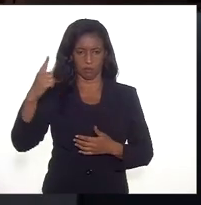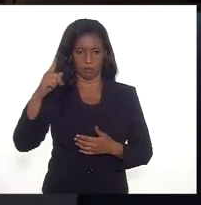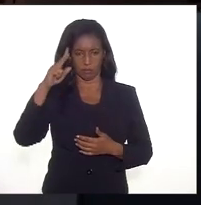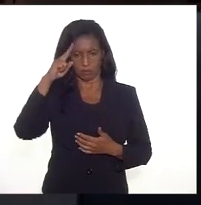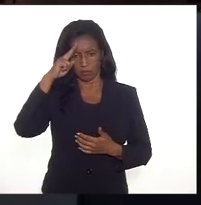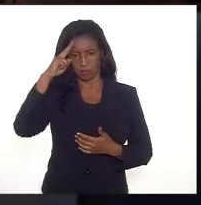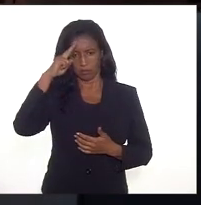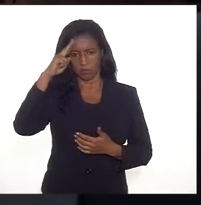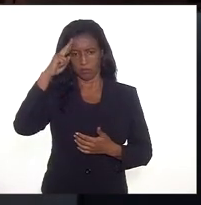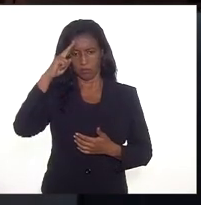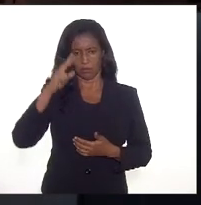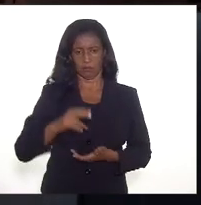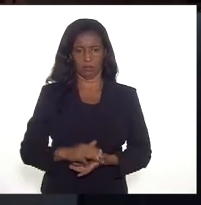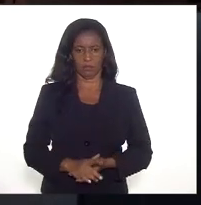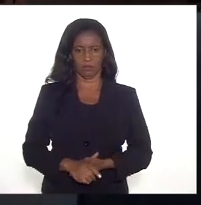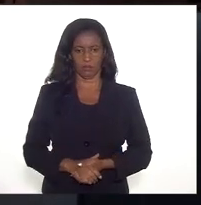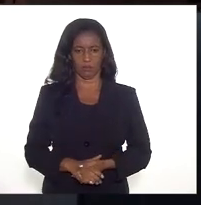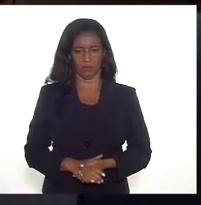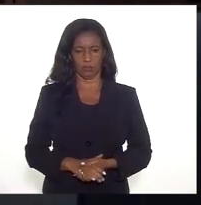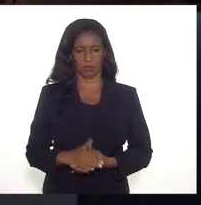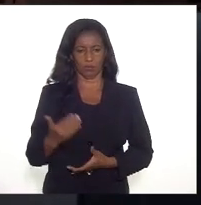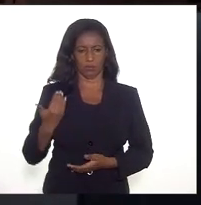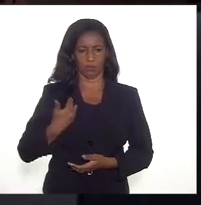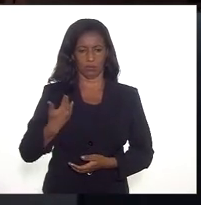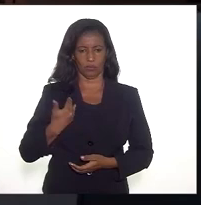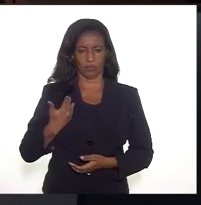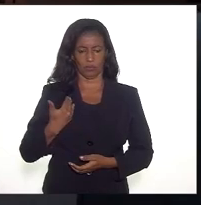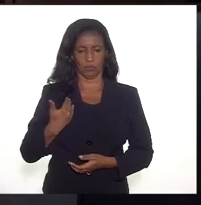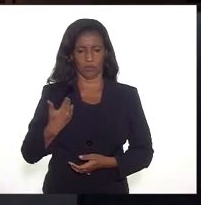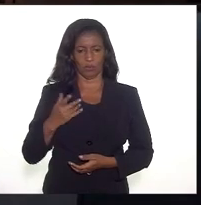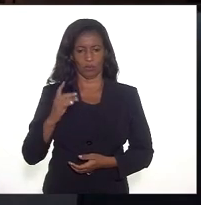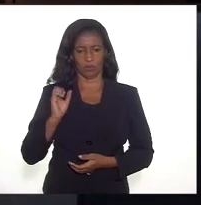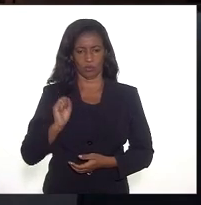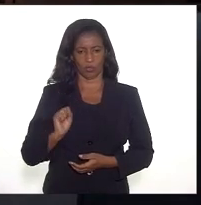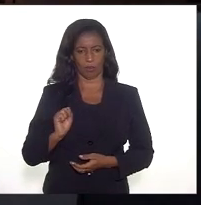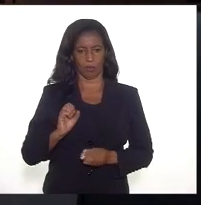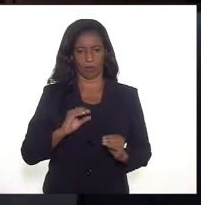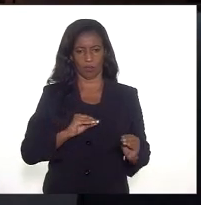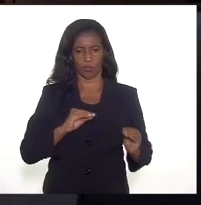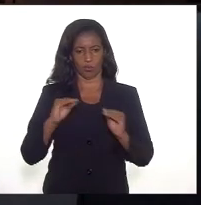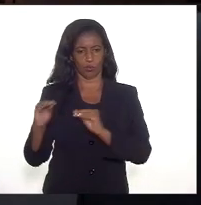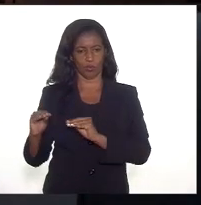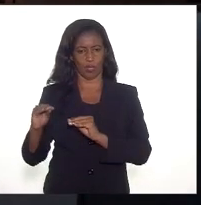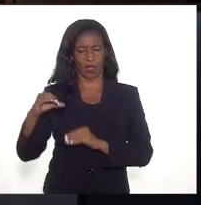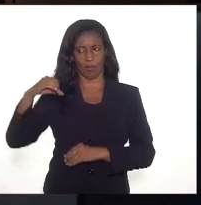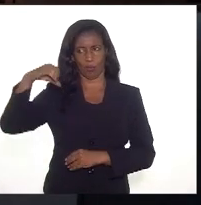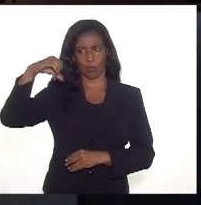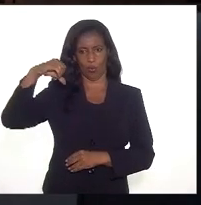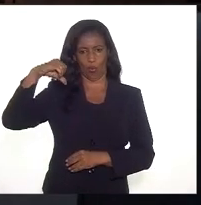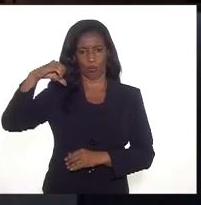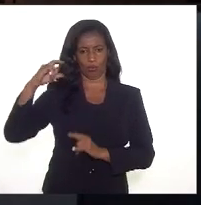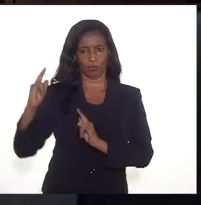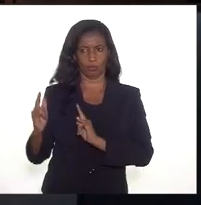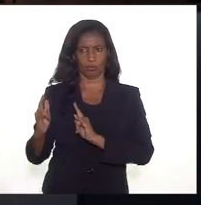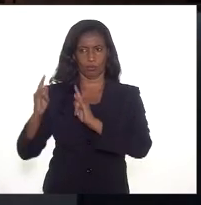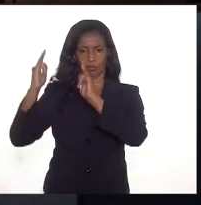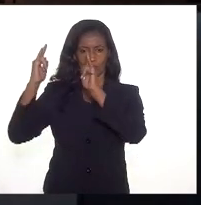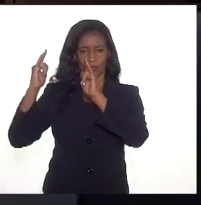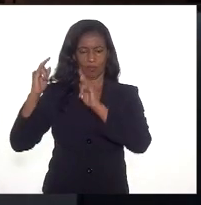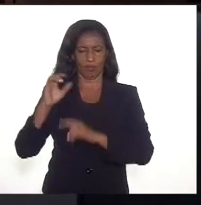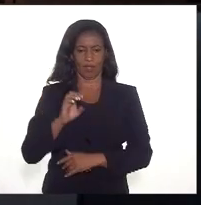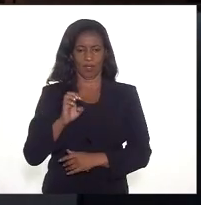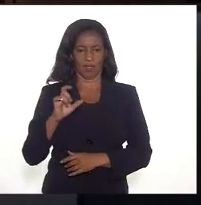segunda, os amigos poderão já fazer a mudança para o nono andar. De novo,